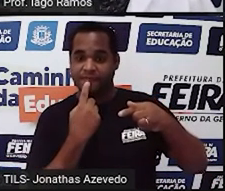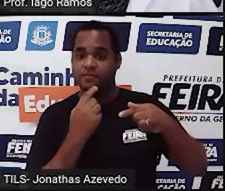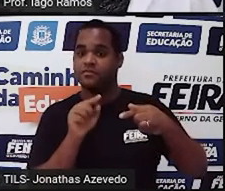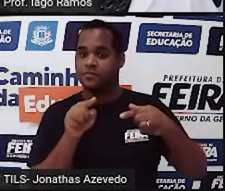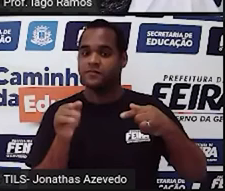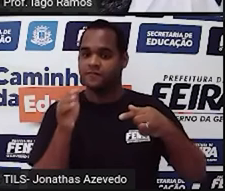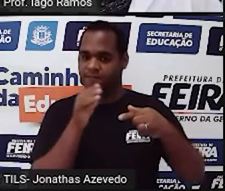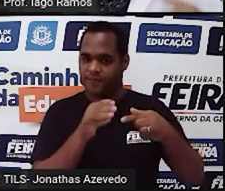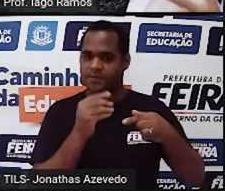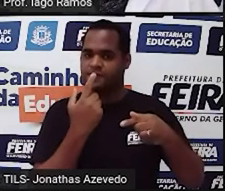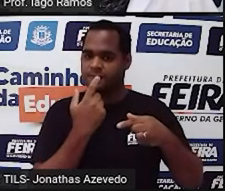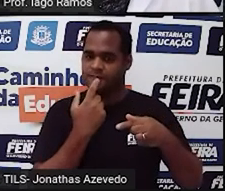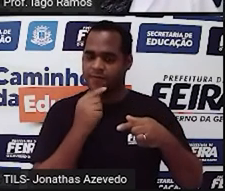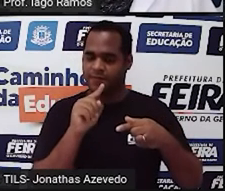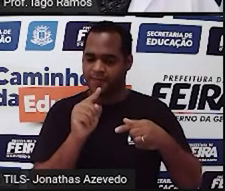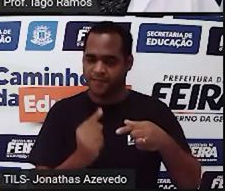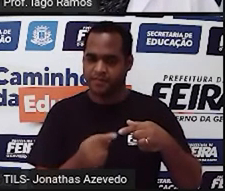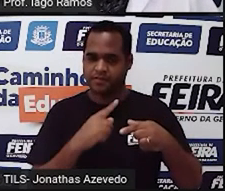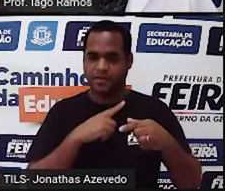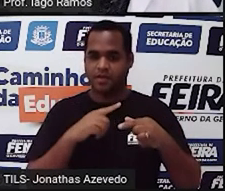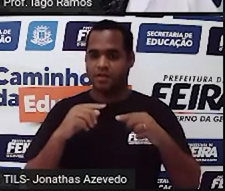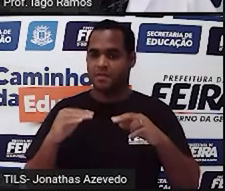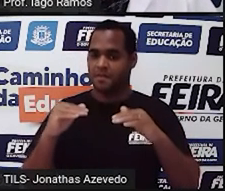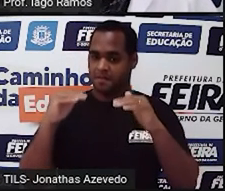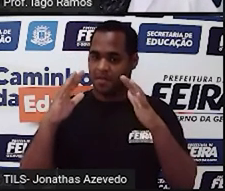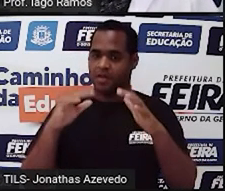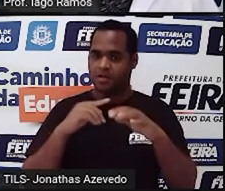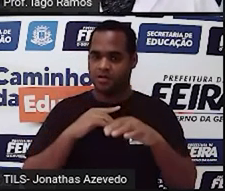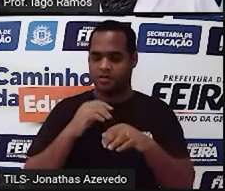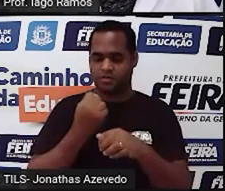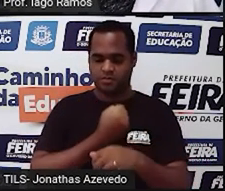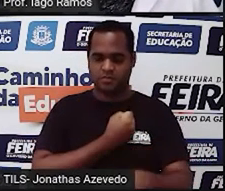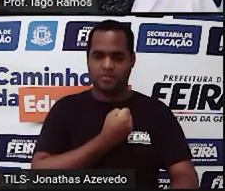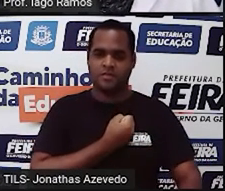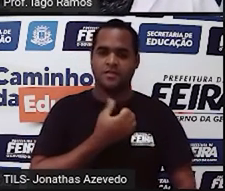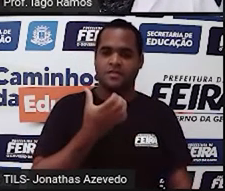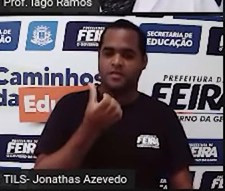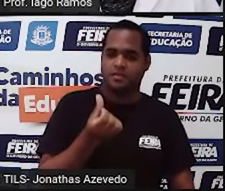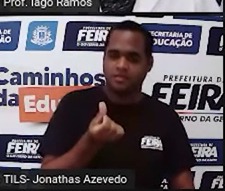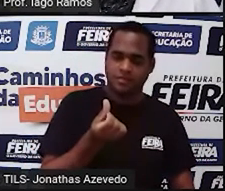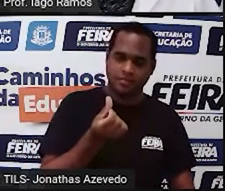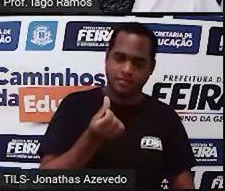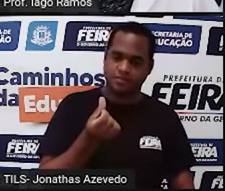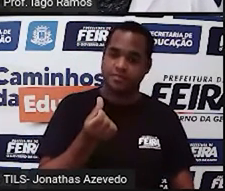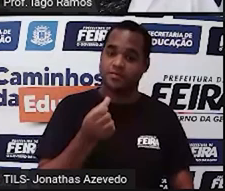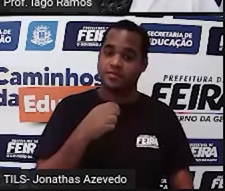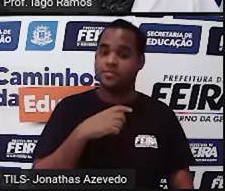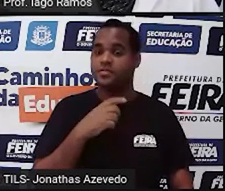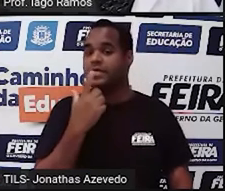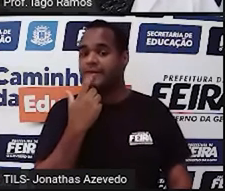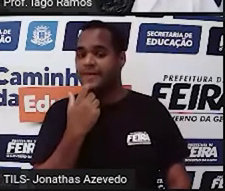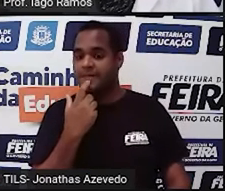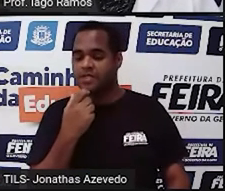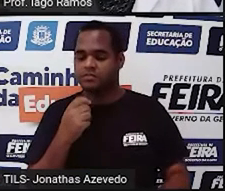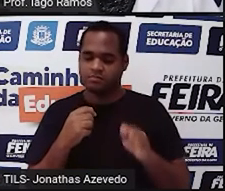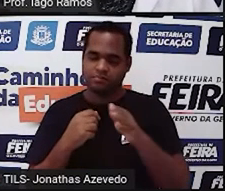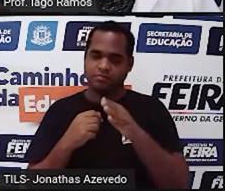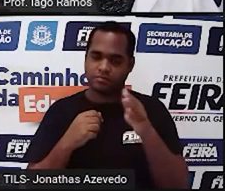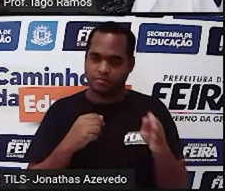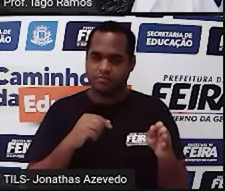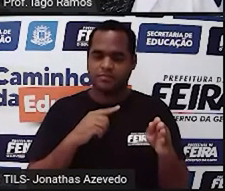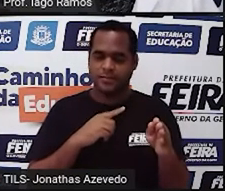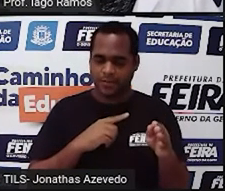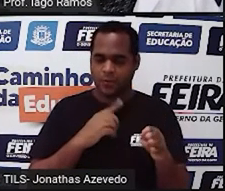da, é maior que o número 6 em vermelho que está na frente da